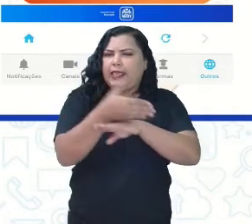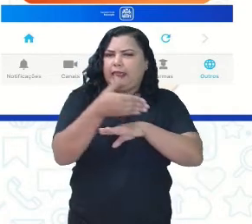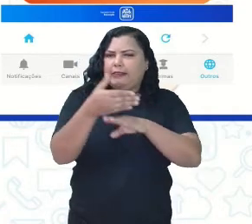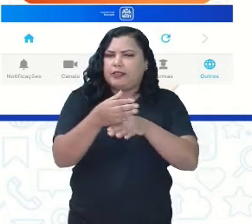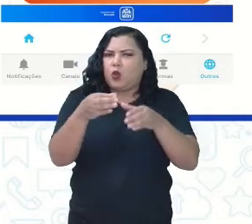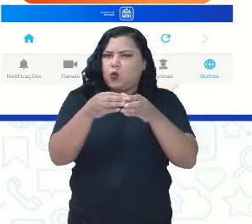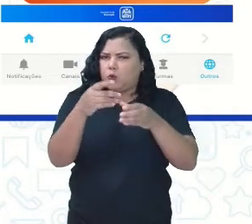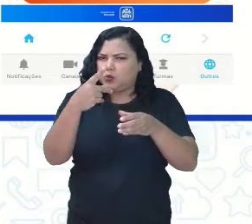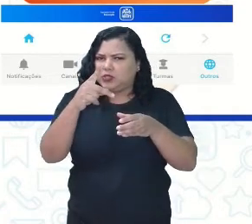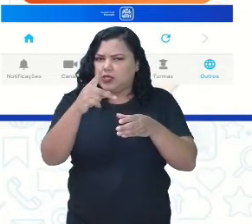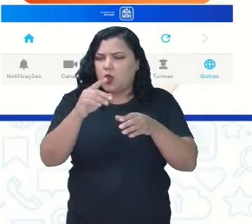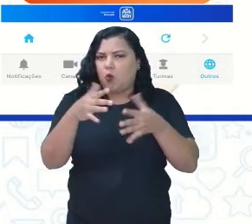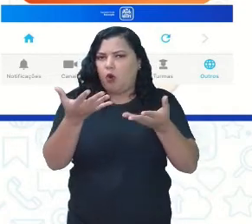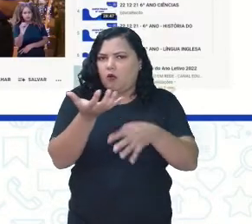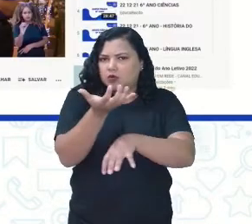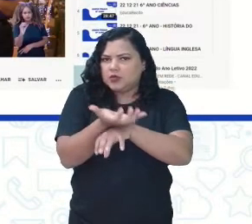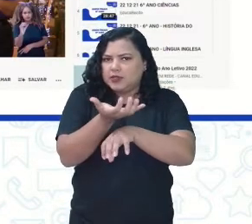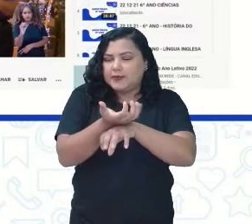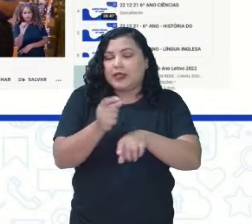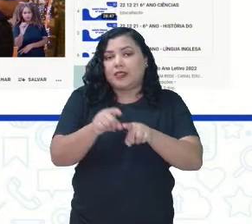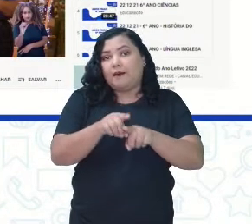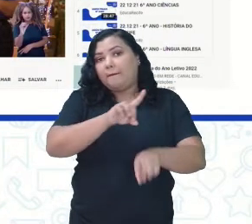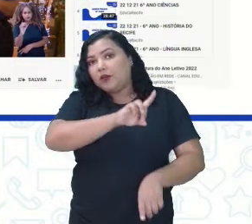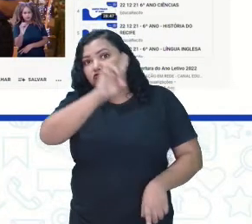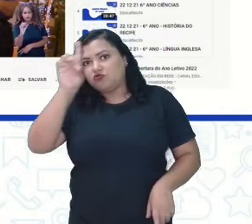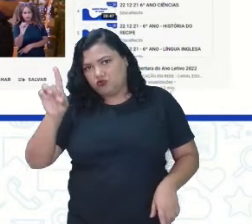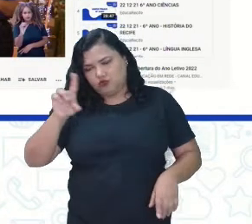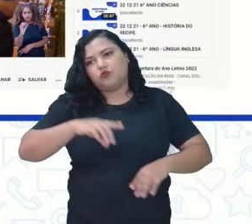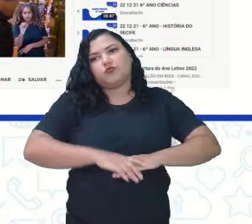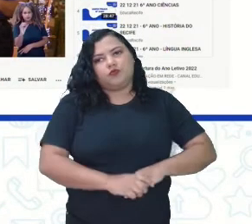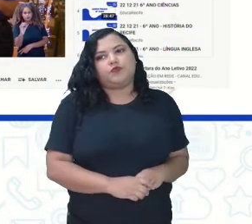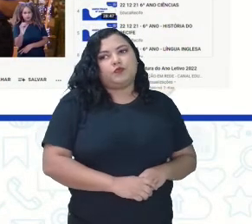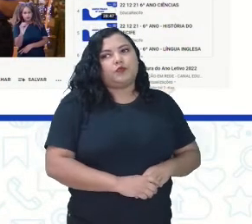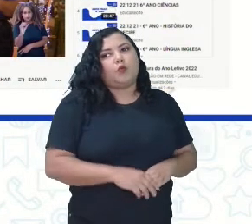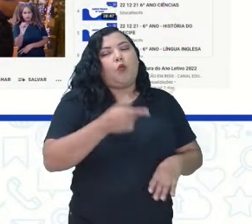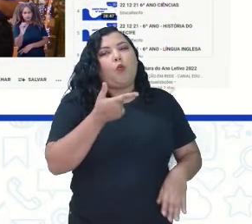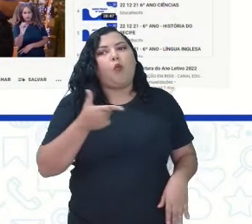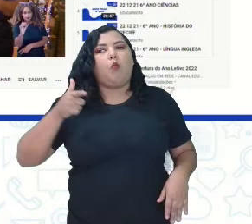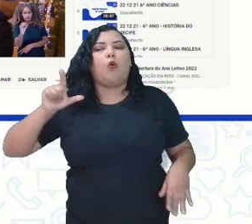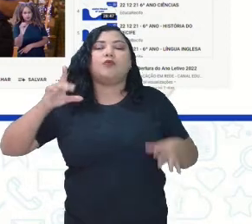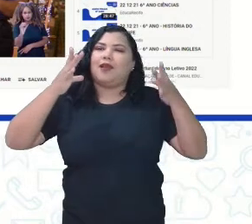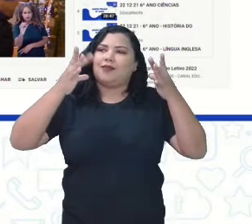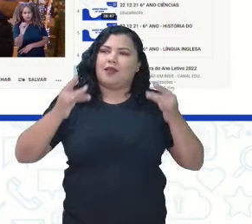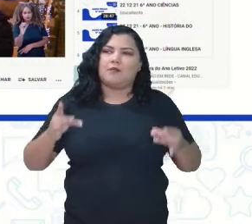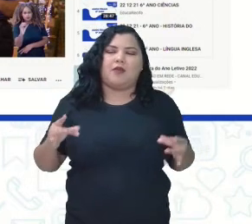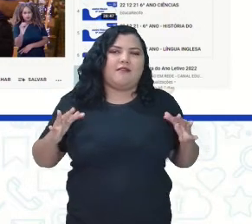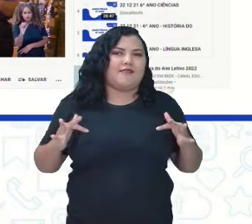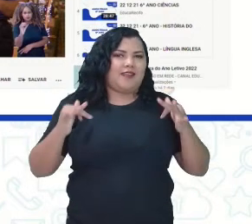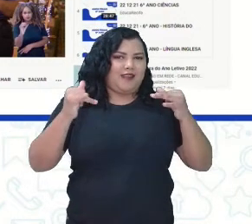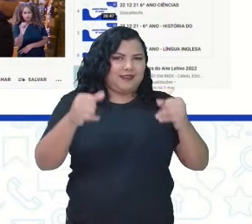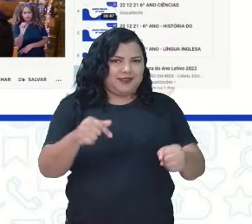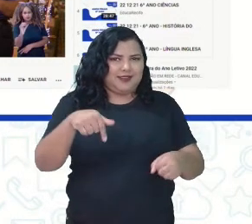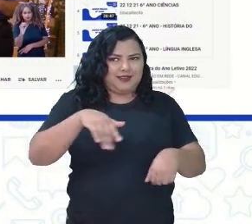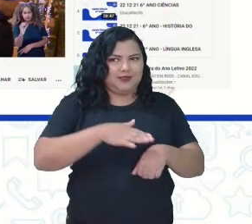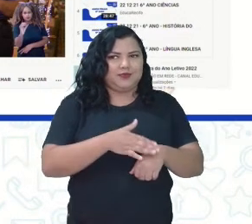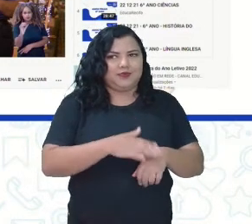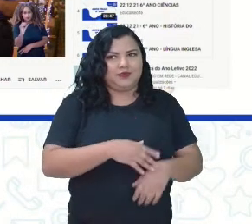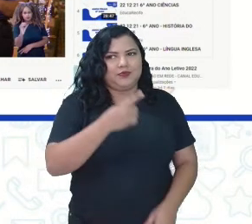e pela data, e você pode assisti-las, né? E um outro detalhe, para a gente finalizar essa